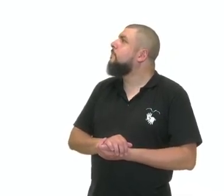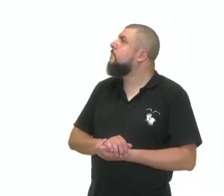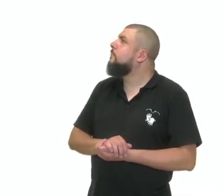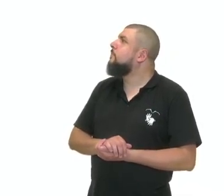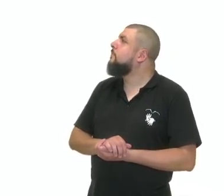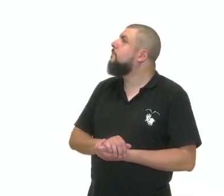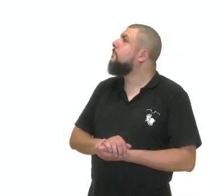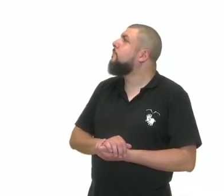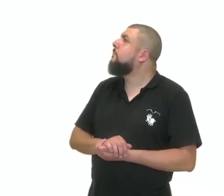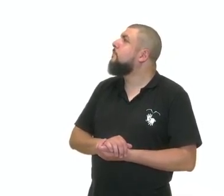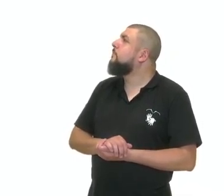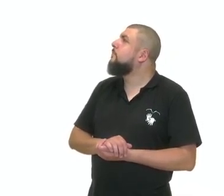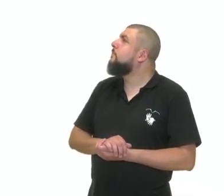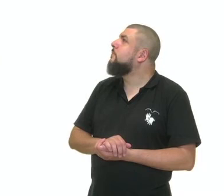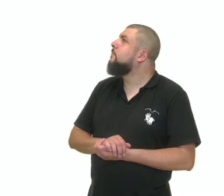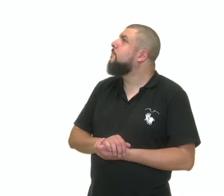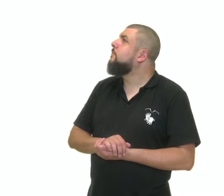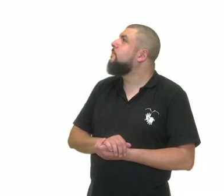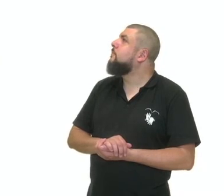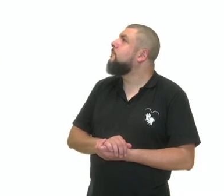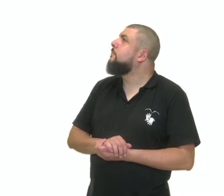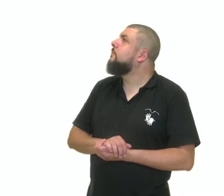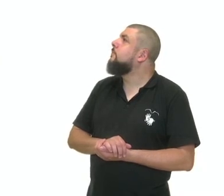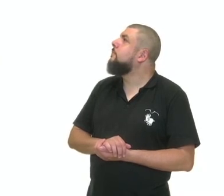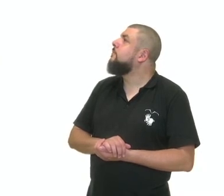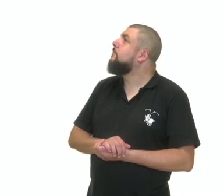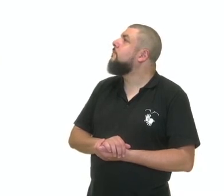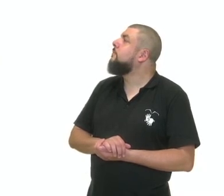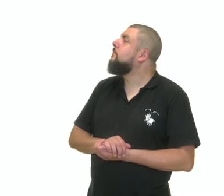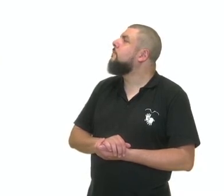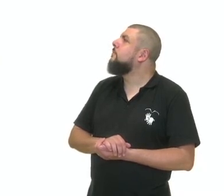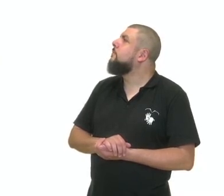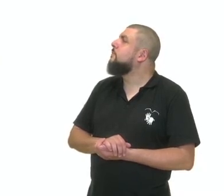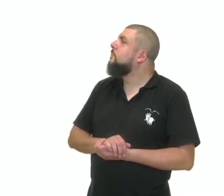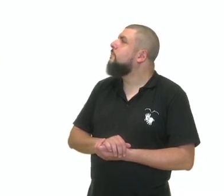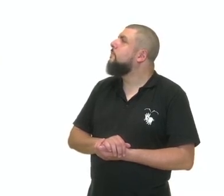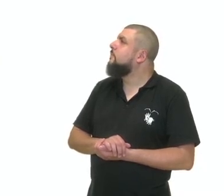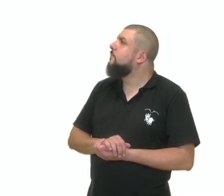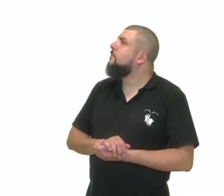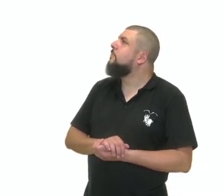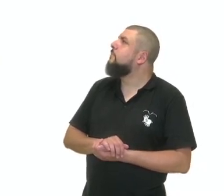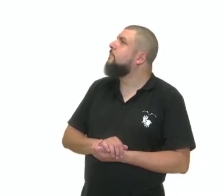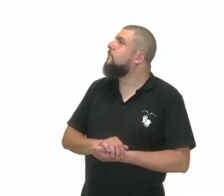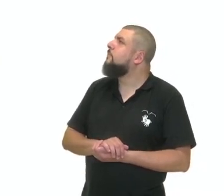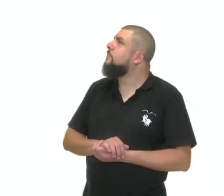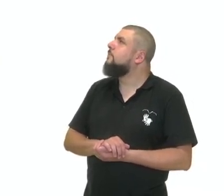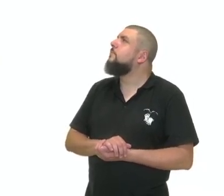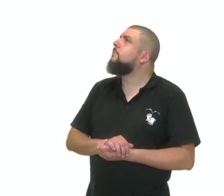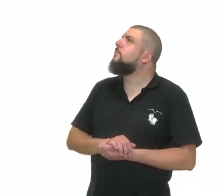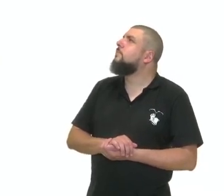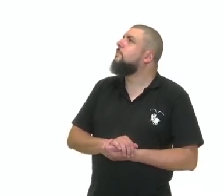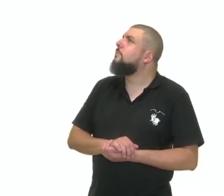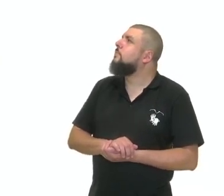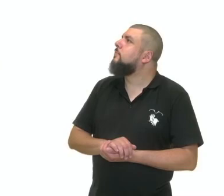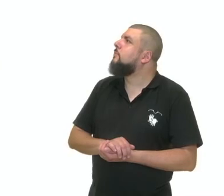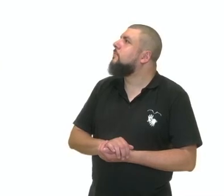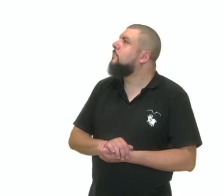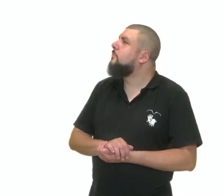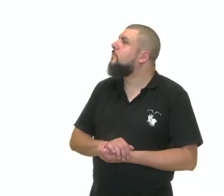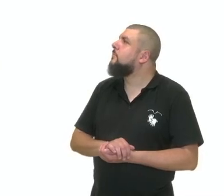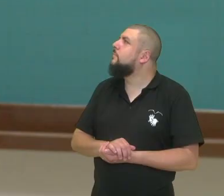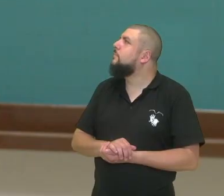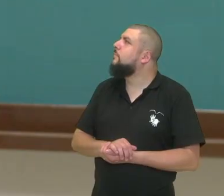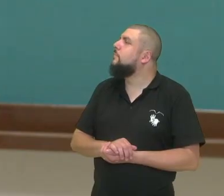percebo o brilho do sol, a cor do mar, o movimento das ondas, etc. Tudo isso me faz ter uma percepção do que